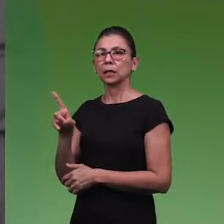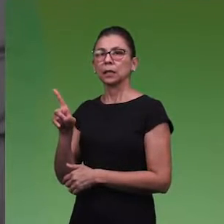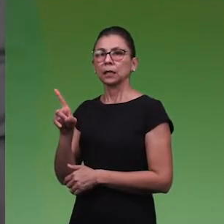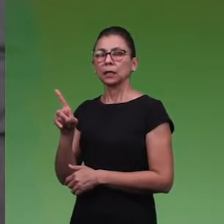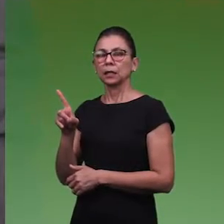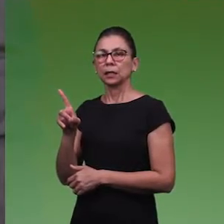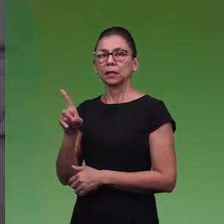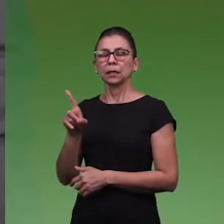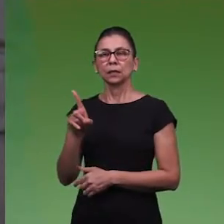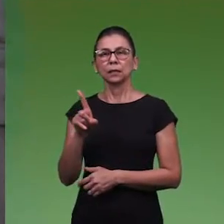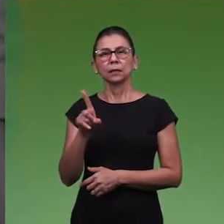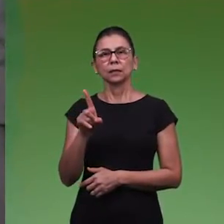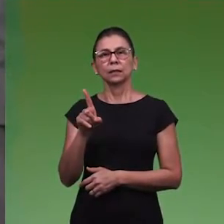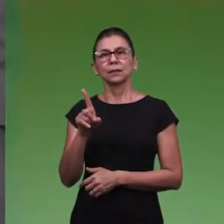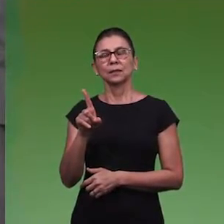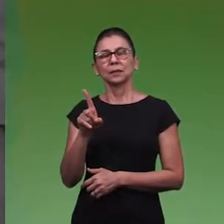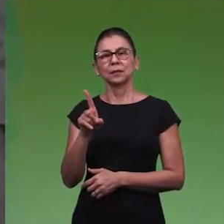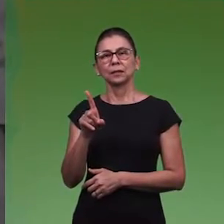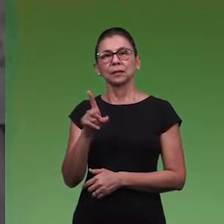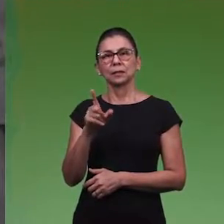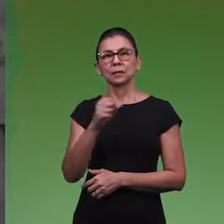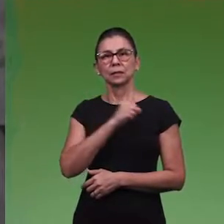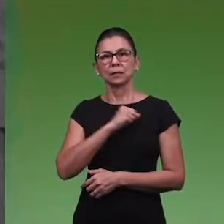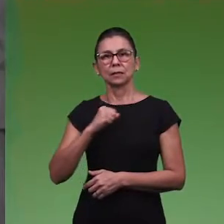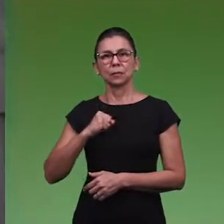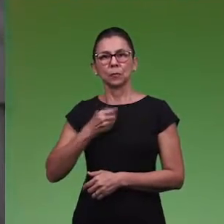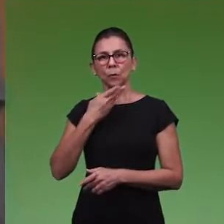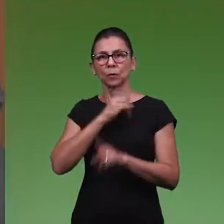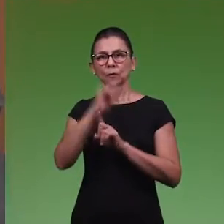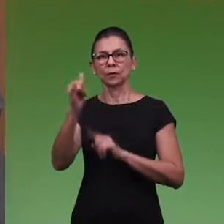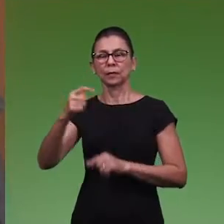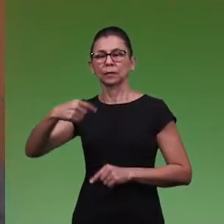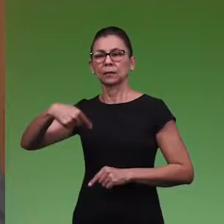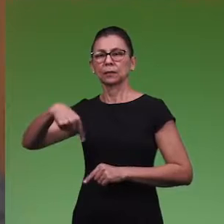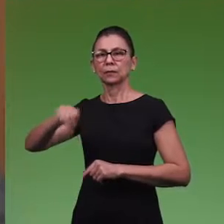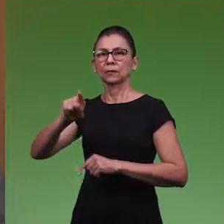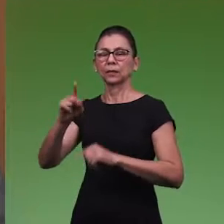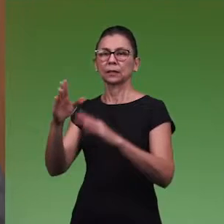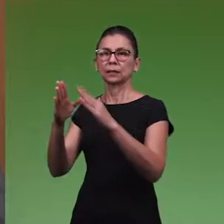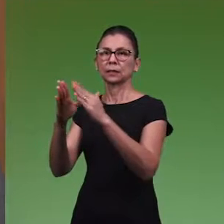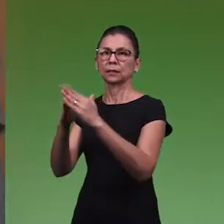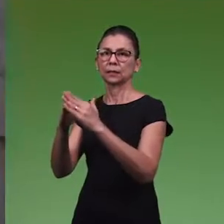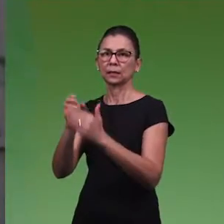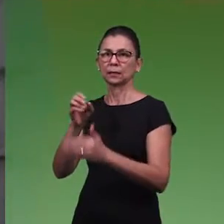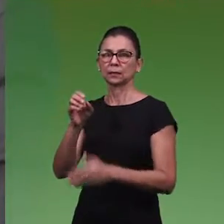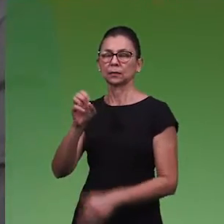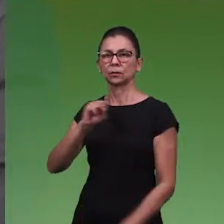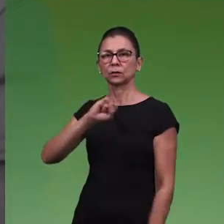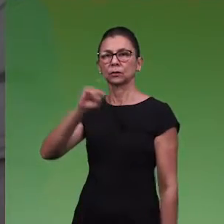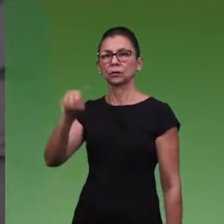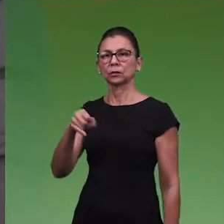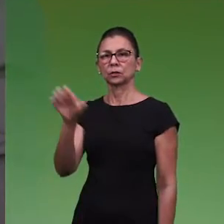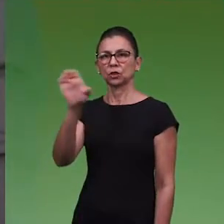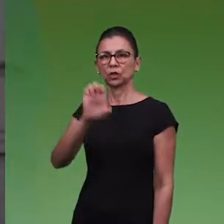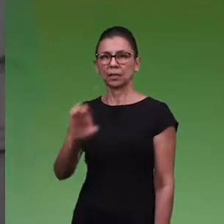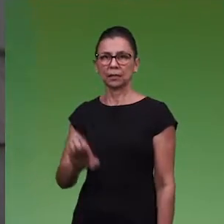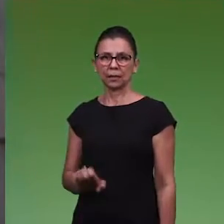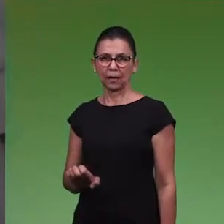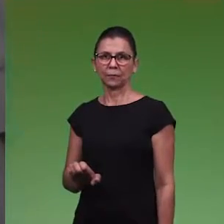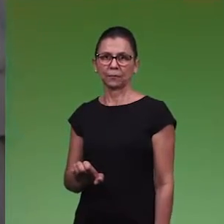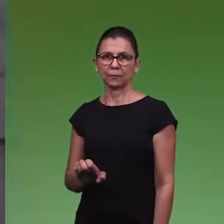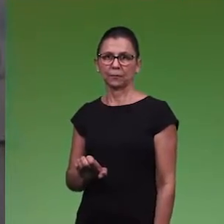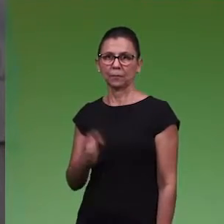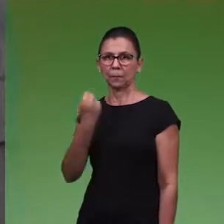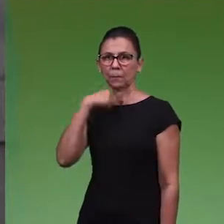Jessé, para ungí-lo. Então damos uma parada aqui. As consequências então da desobediência. O Senhor o